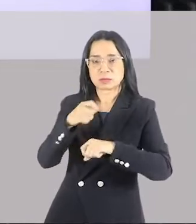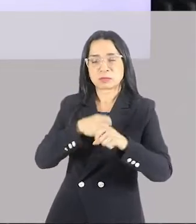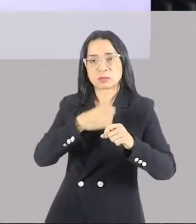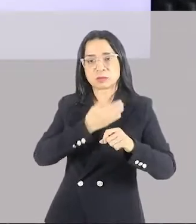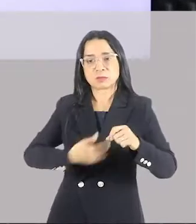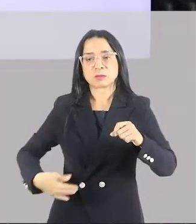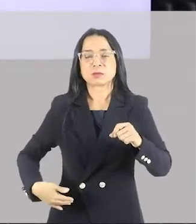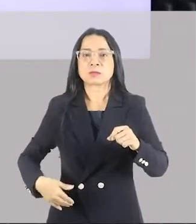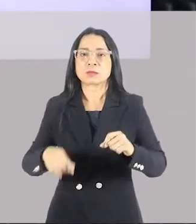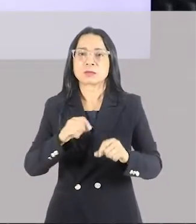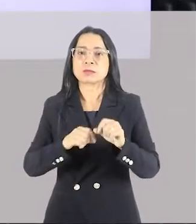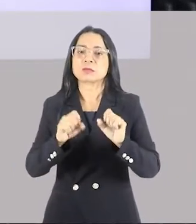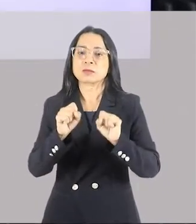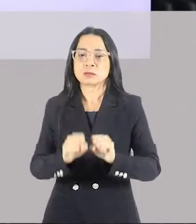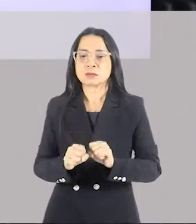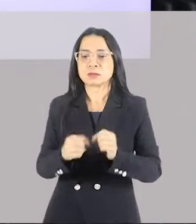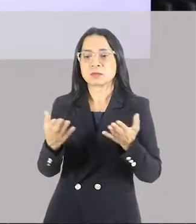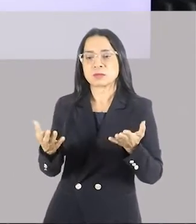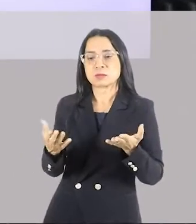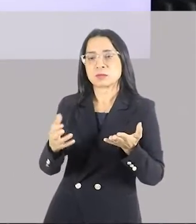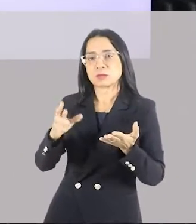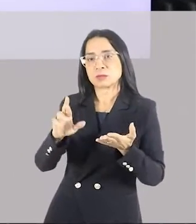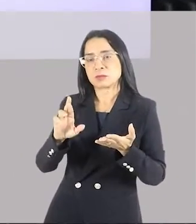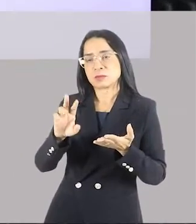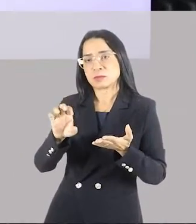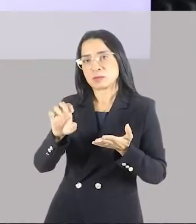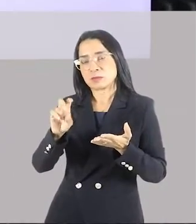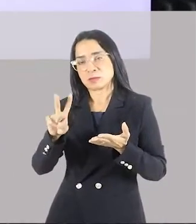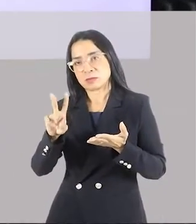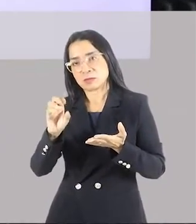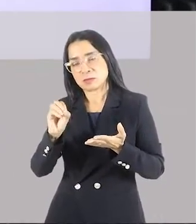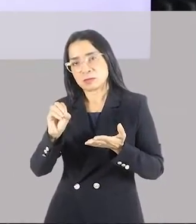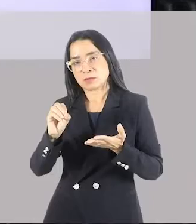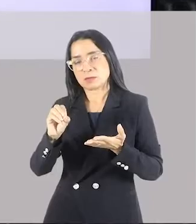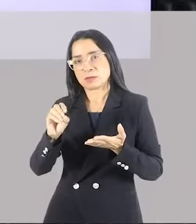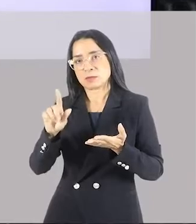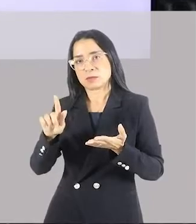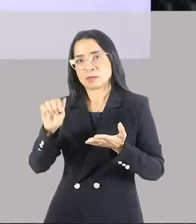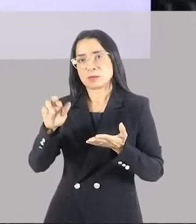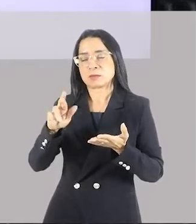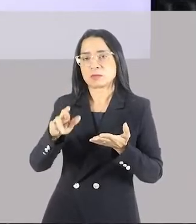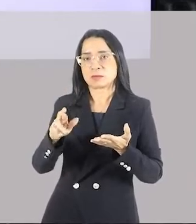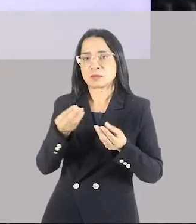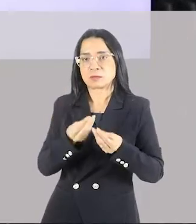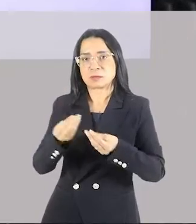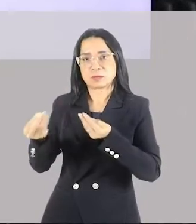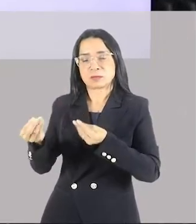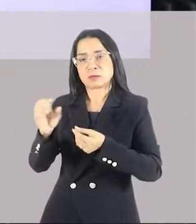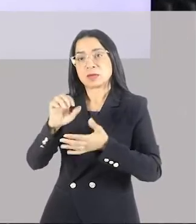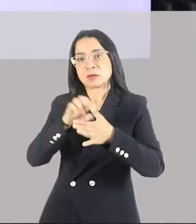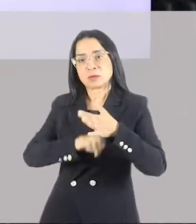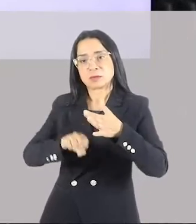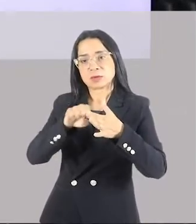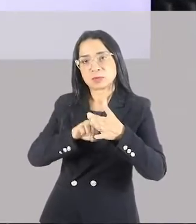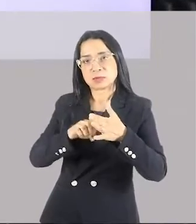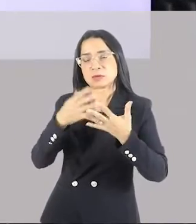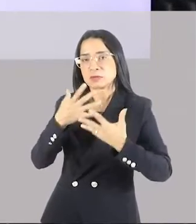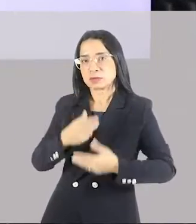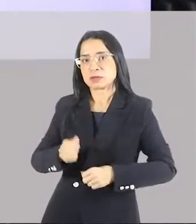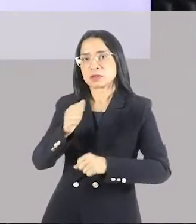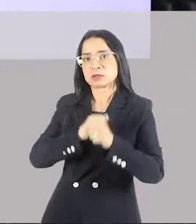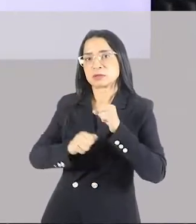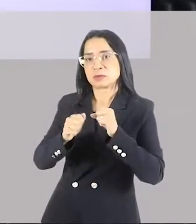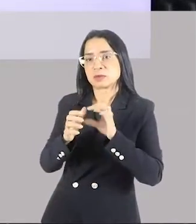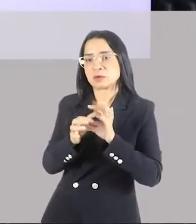pública. Então, ele pode revogar a delegação a uma empresa permissionária, uma empresa que recebeu